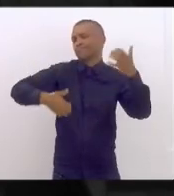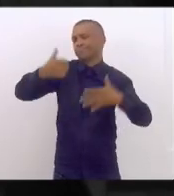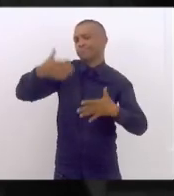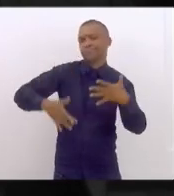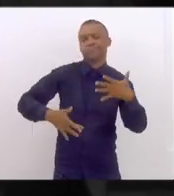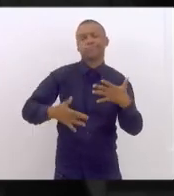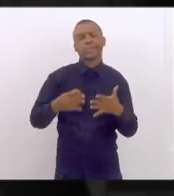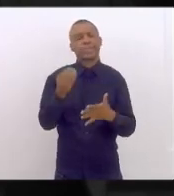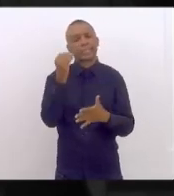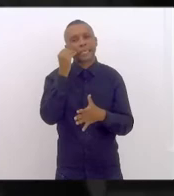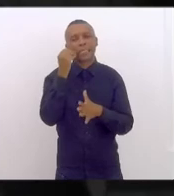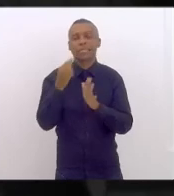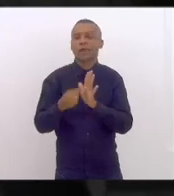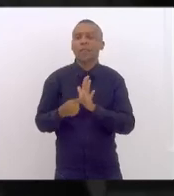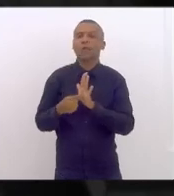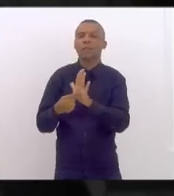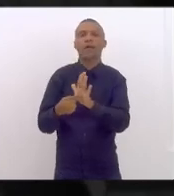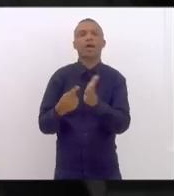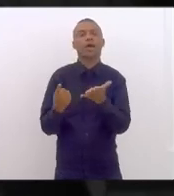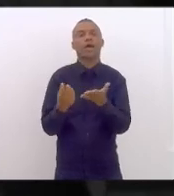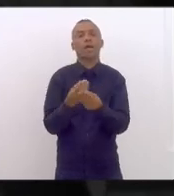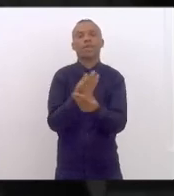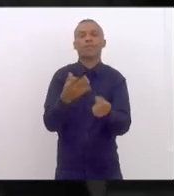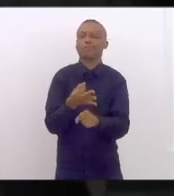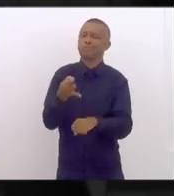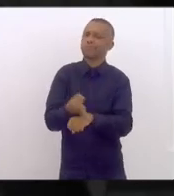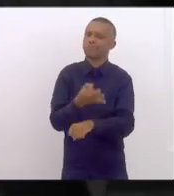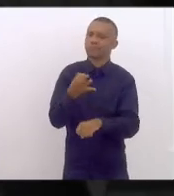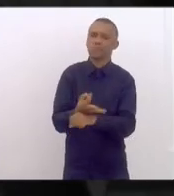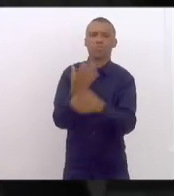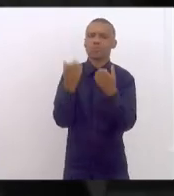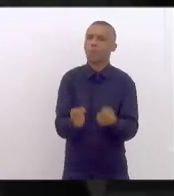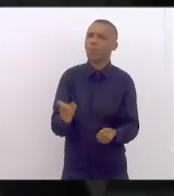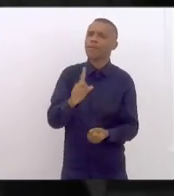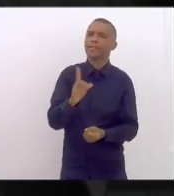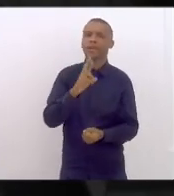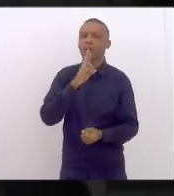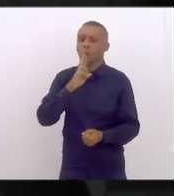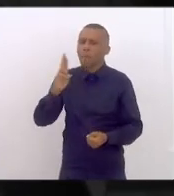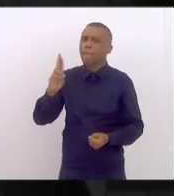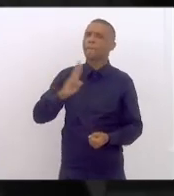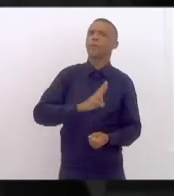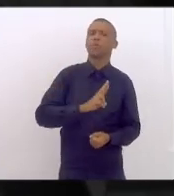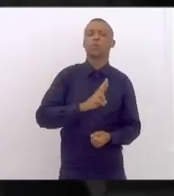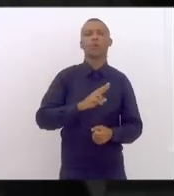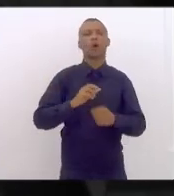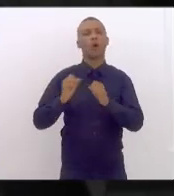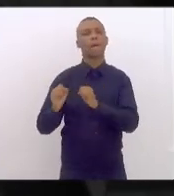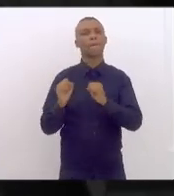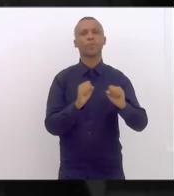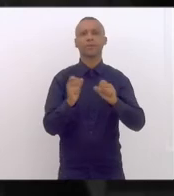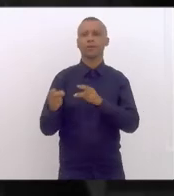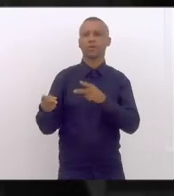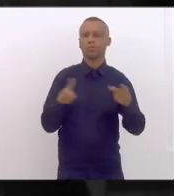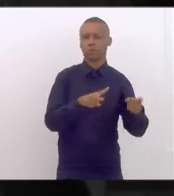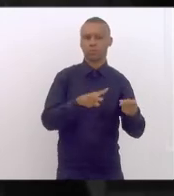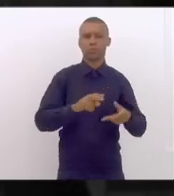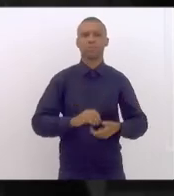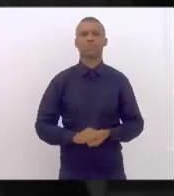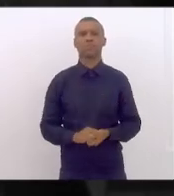justifique eu oferecimento de resistência a transferência de poder quando for o caso